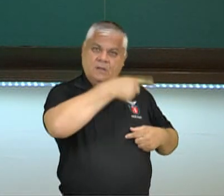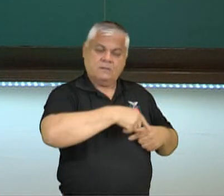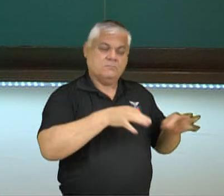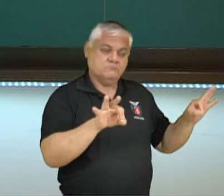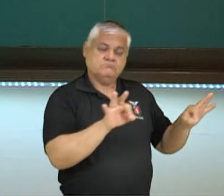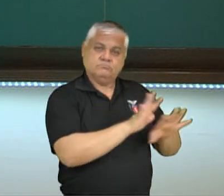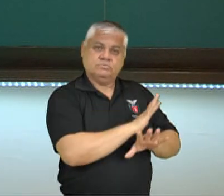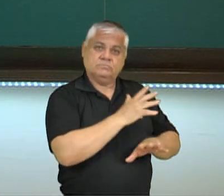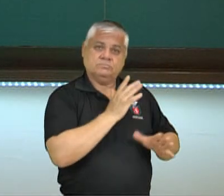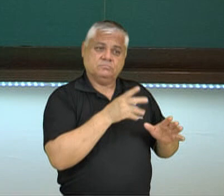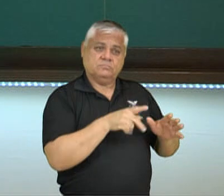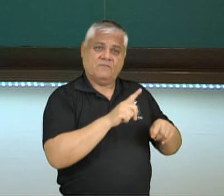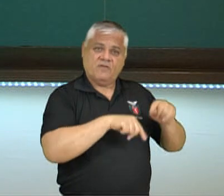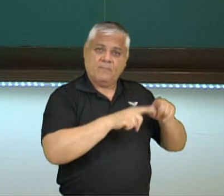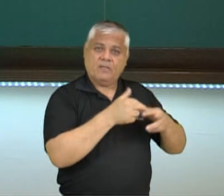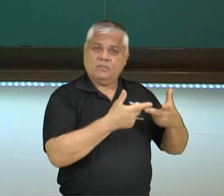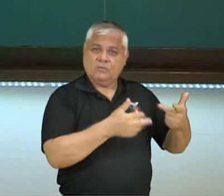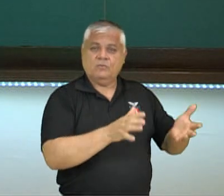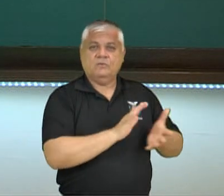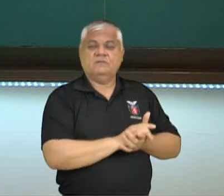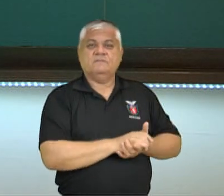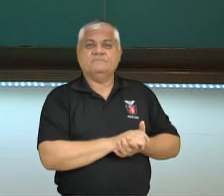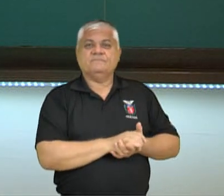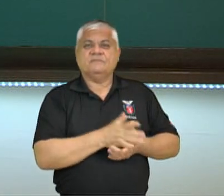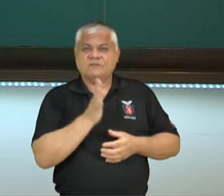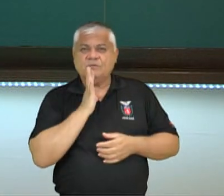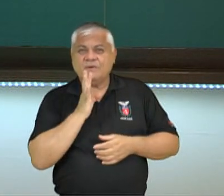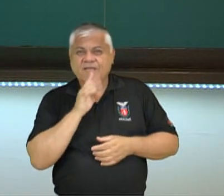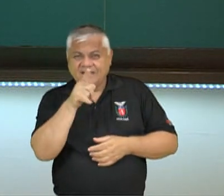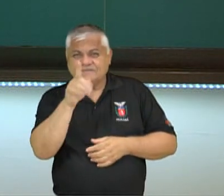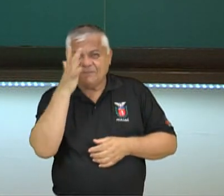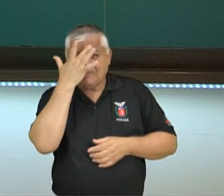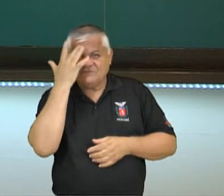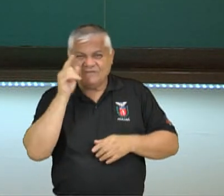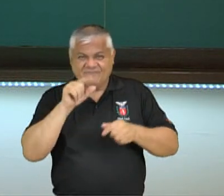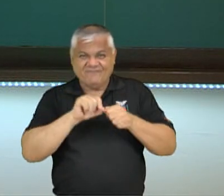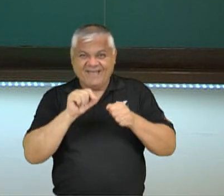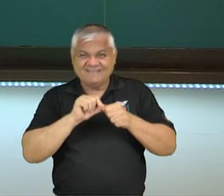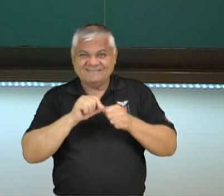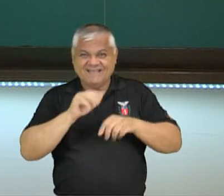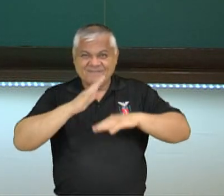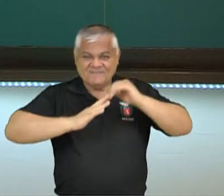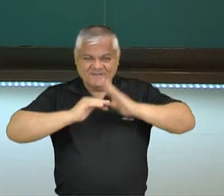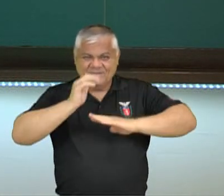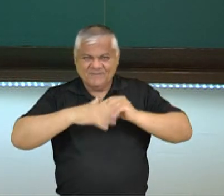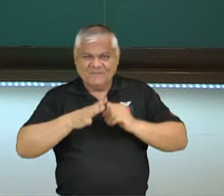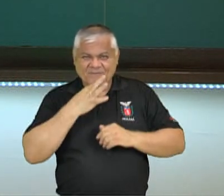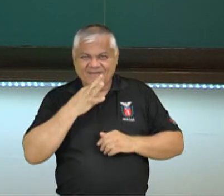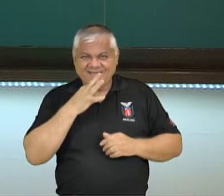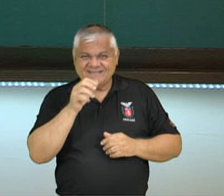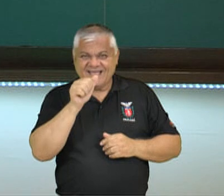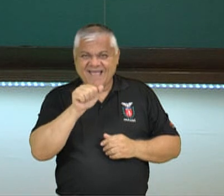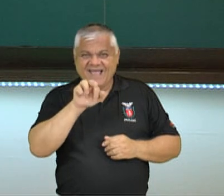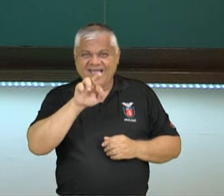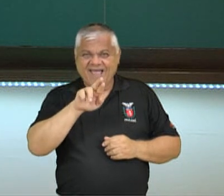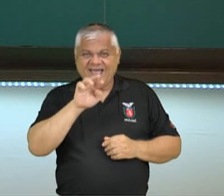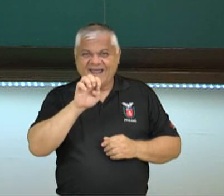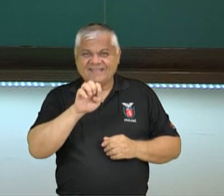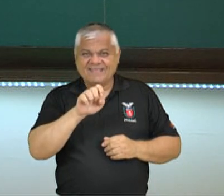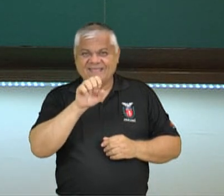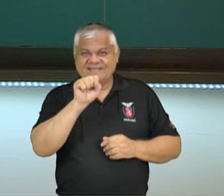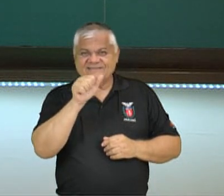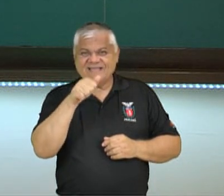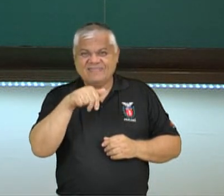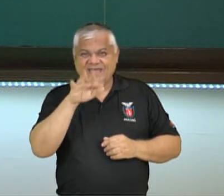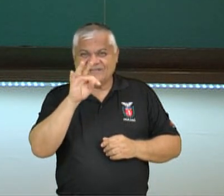da matéria-prima, né? Você faz ou conhece alguém que faz artesanato? Muito comum, né, nas cidades, as pessoas